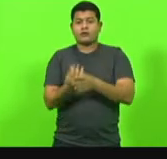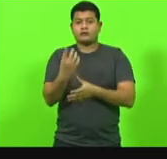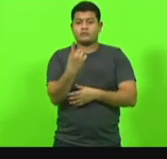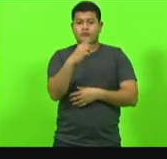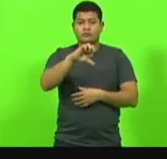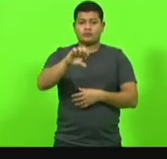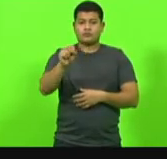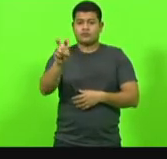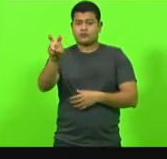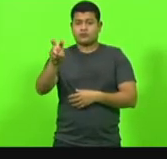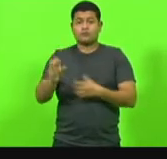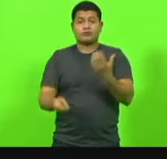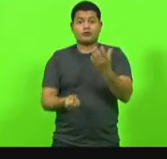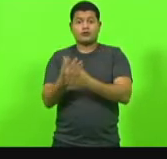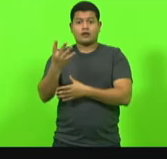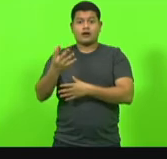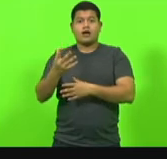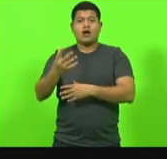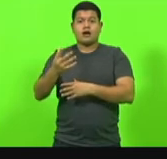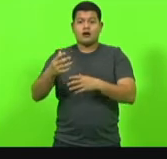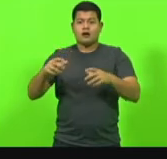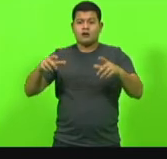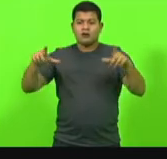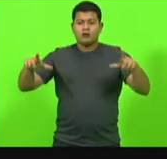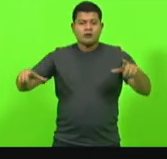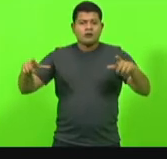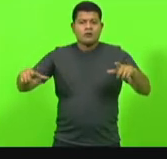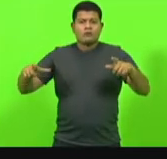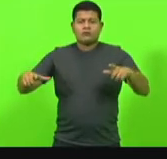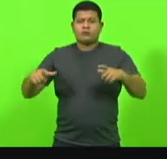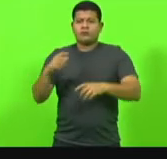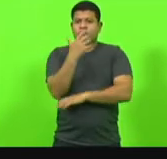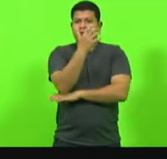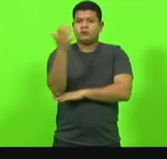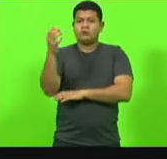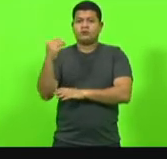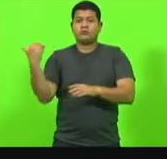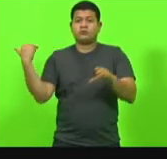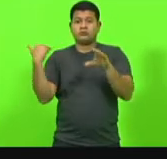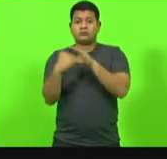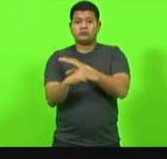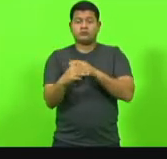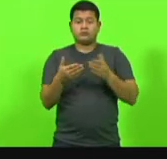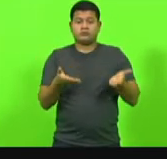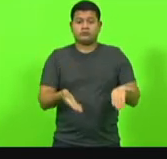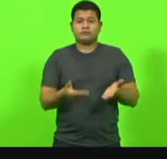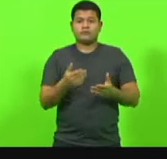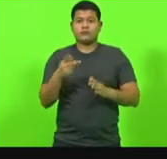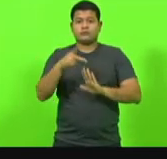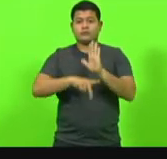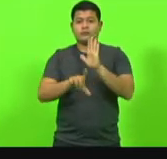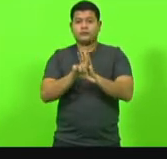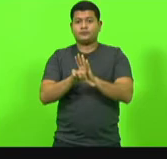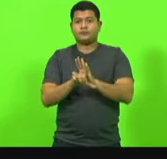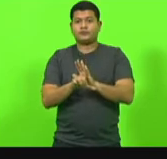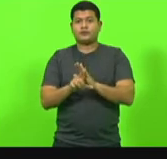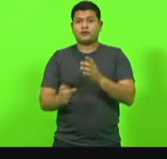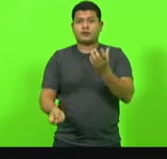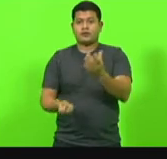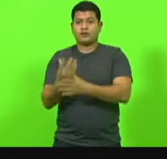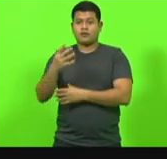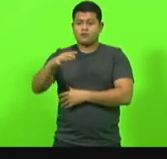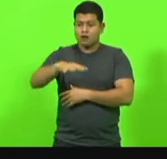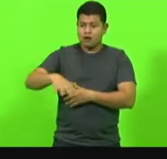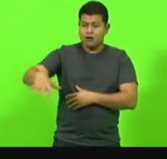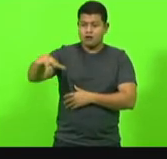um parque, uma unidade de conservação, o Estado encaminha para esta casa um projeto de lei, cria um polígono, isso é, uma área,